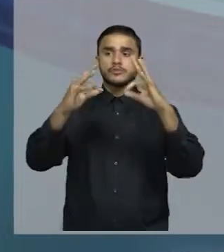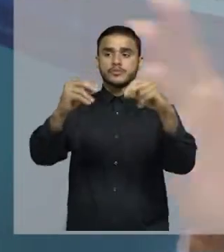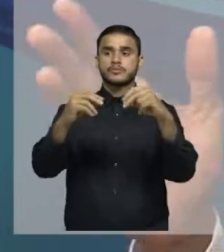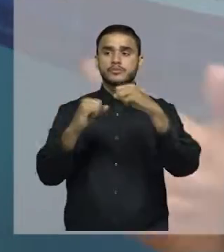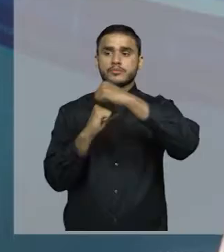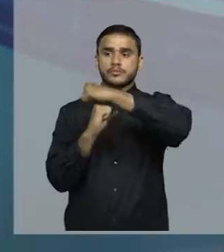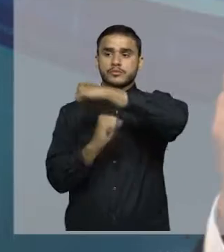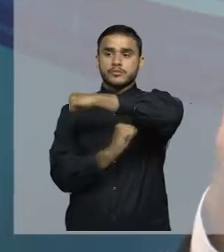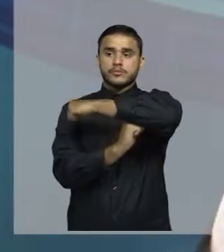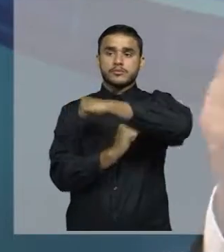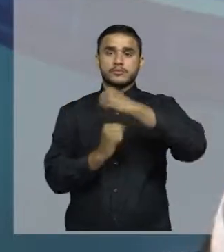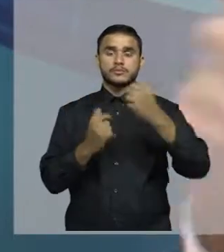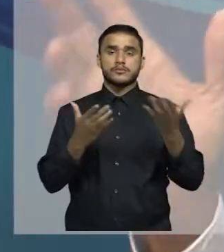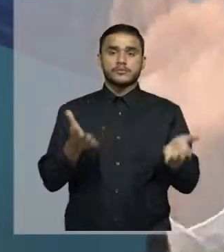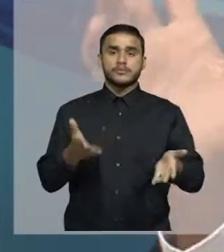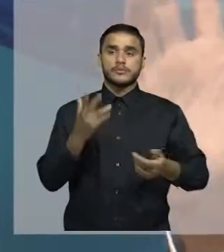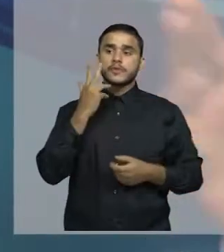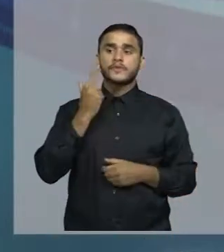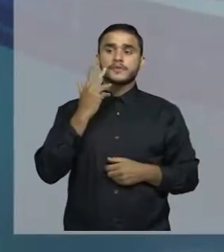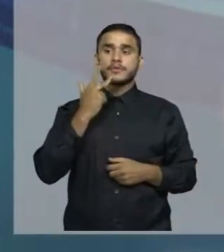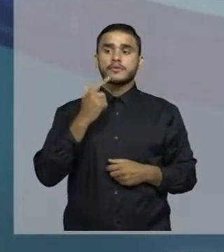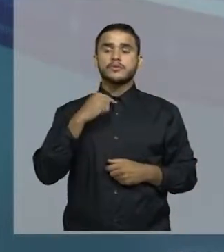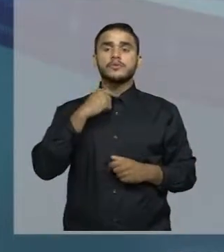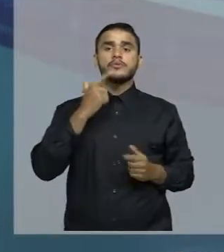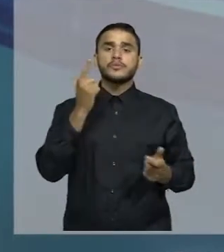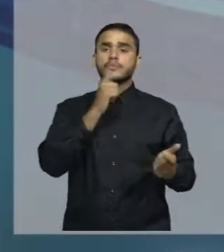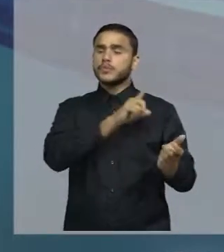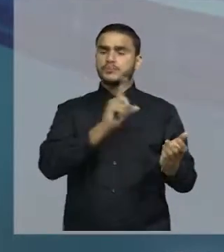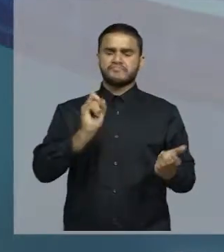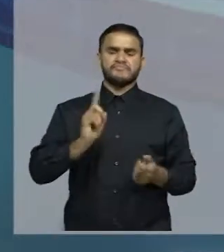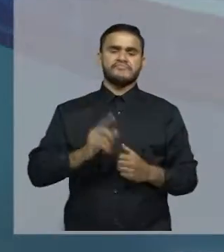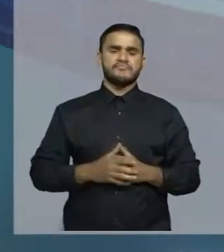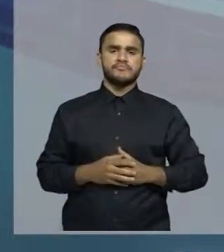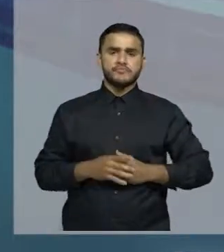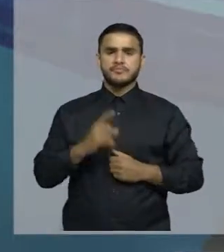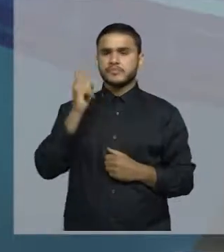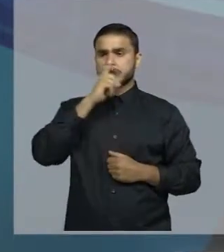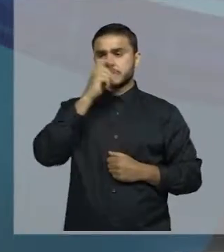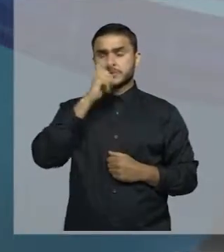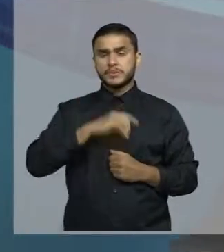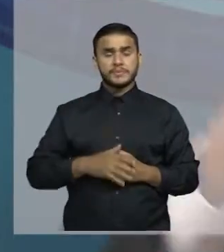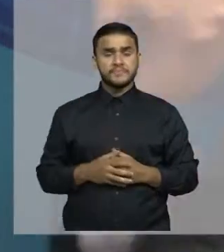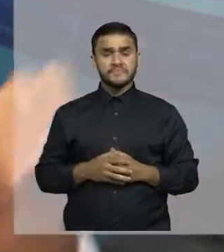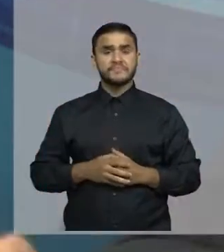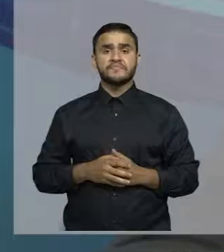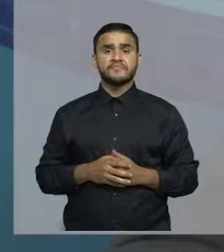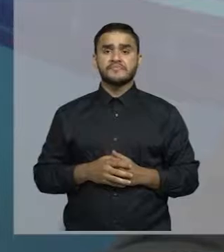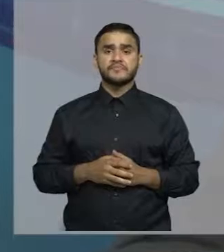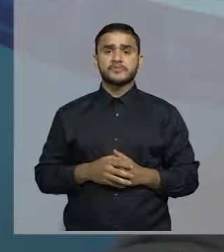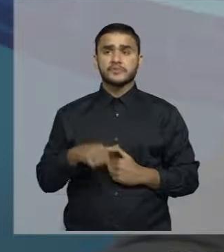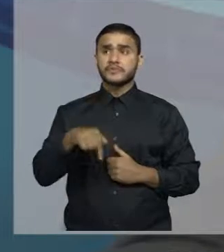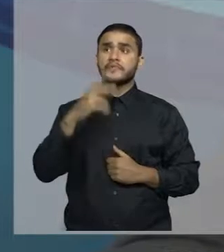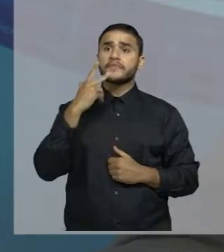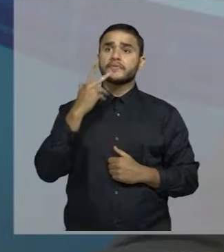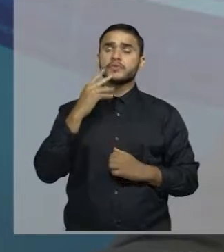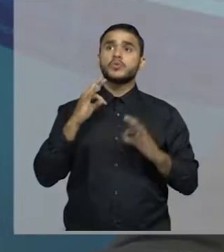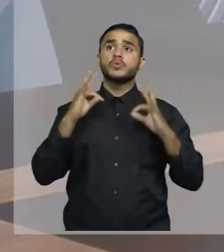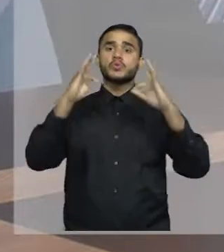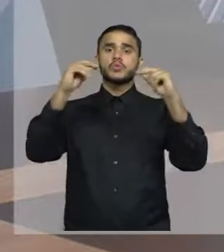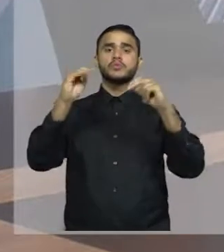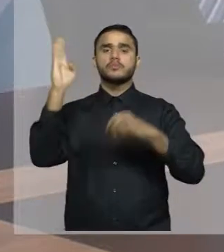os viadutos, nem de Fortaleza, quanto mais do Brasil, né? Agora, sem